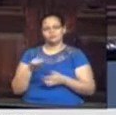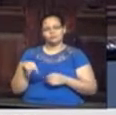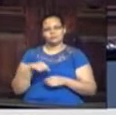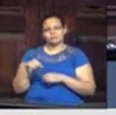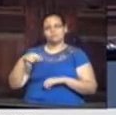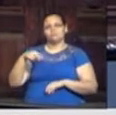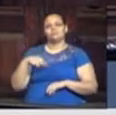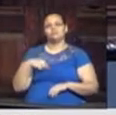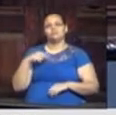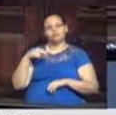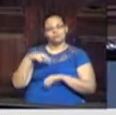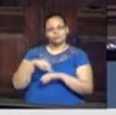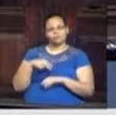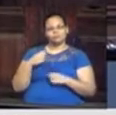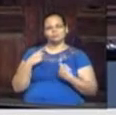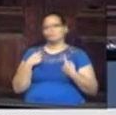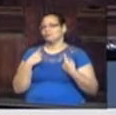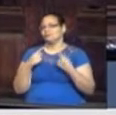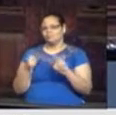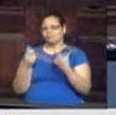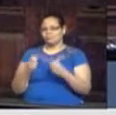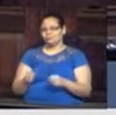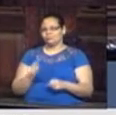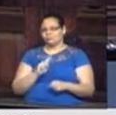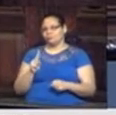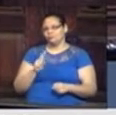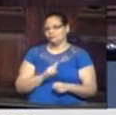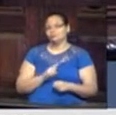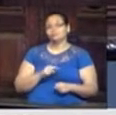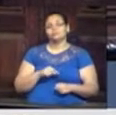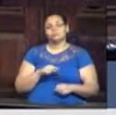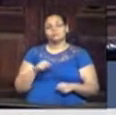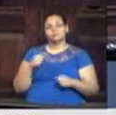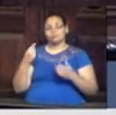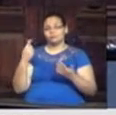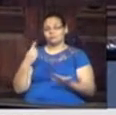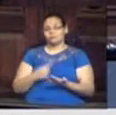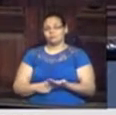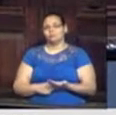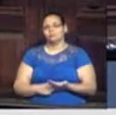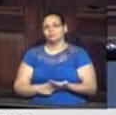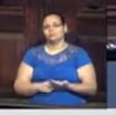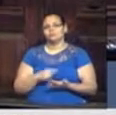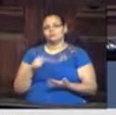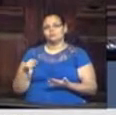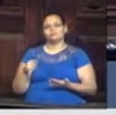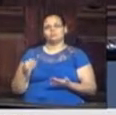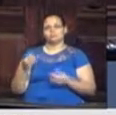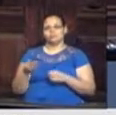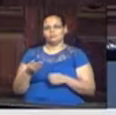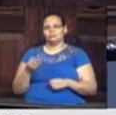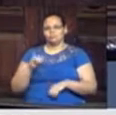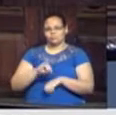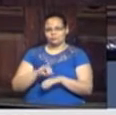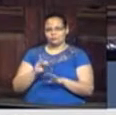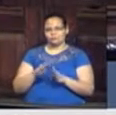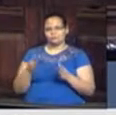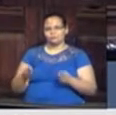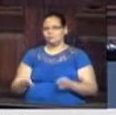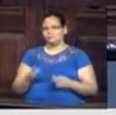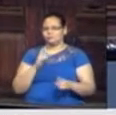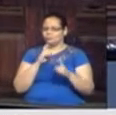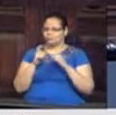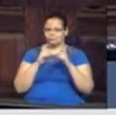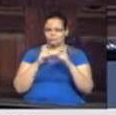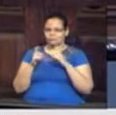de maneira contrária. É importante também dizer que esse acordo que está colocado sobre a mesa, que não foi